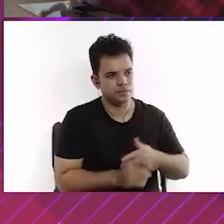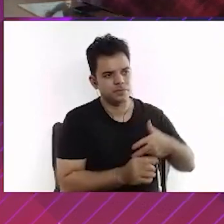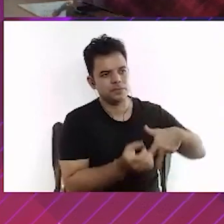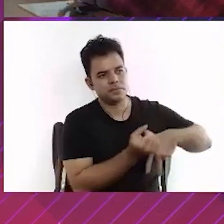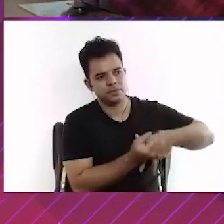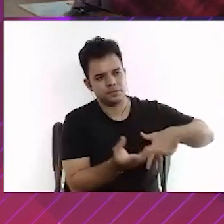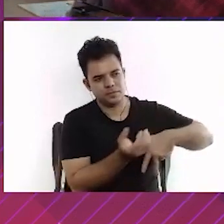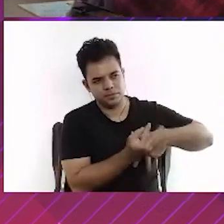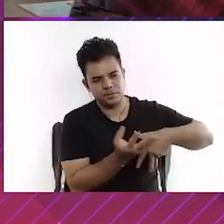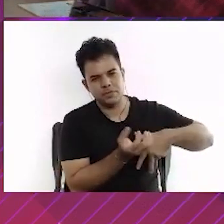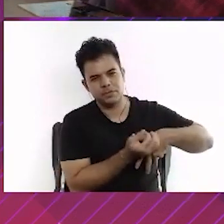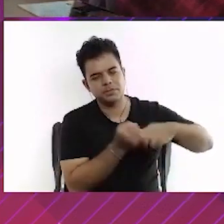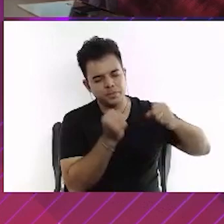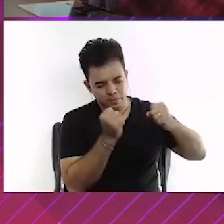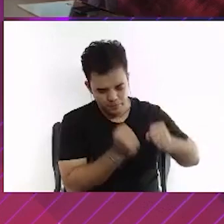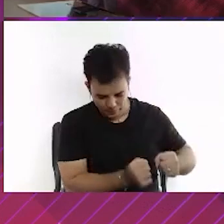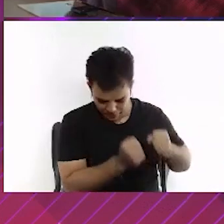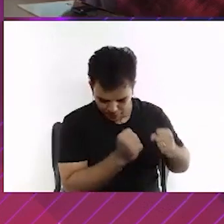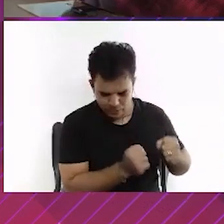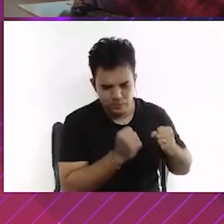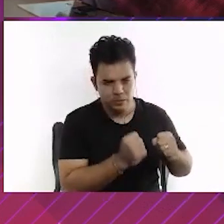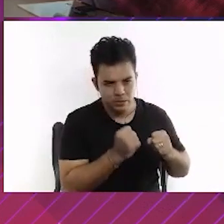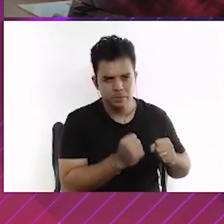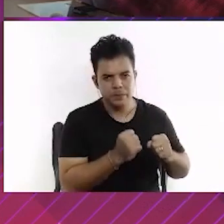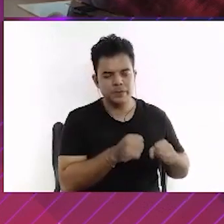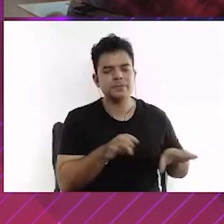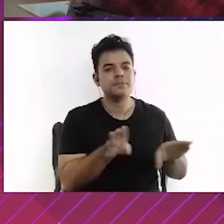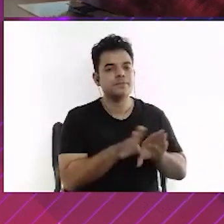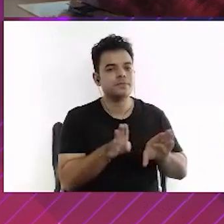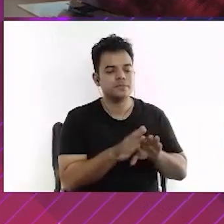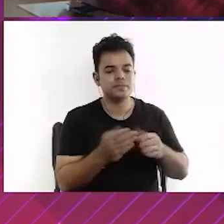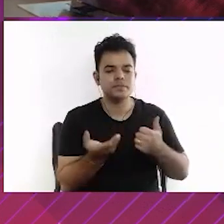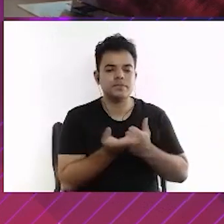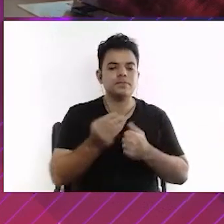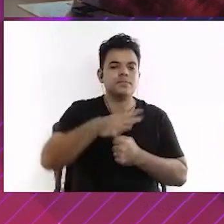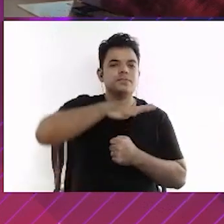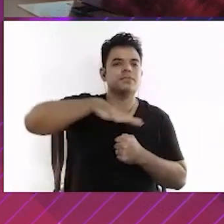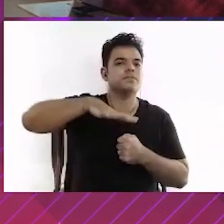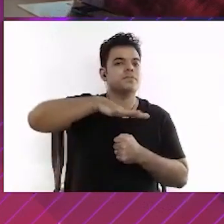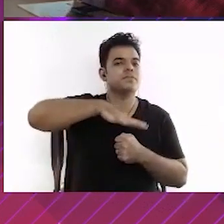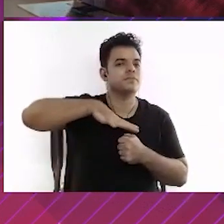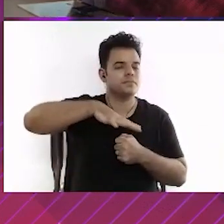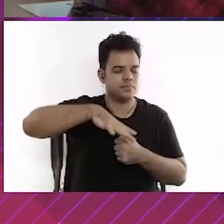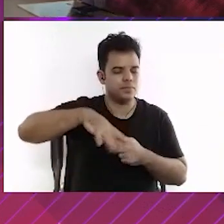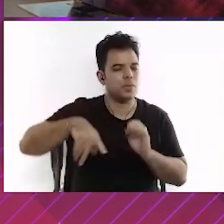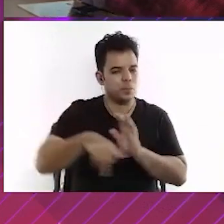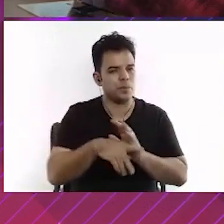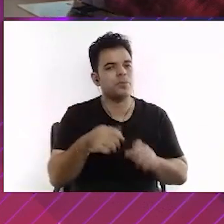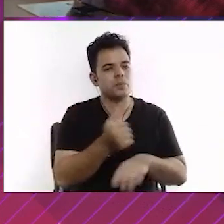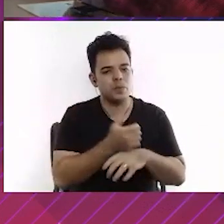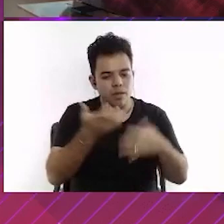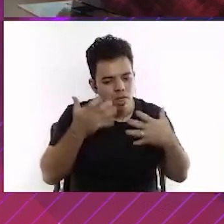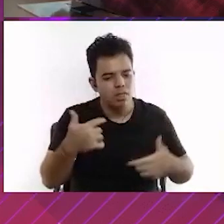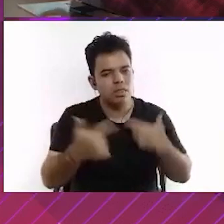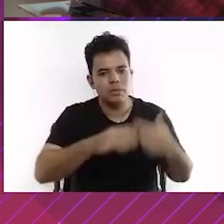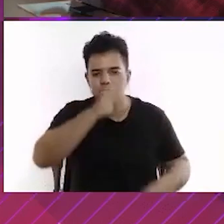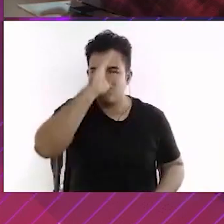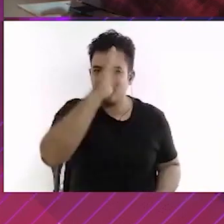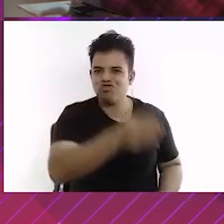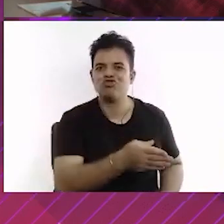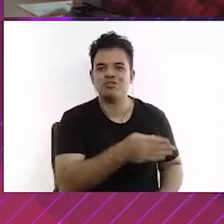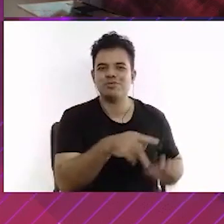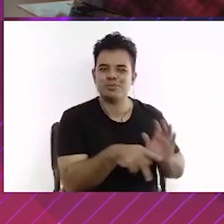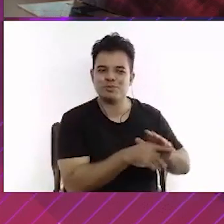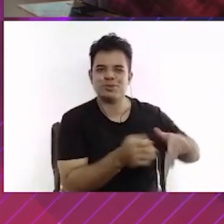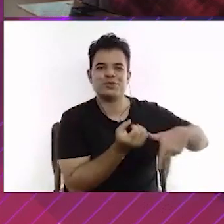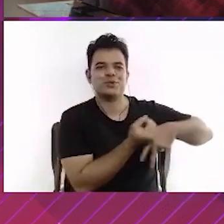estar fazendo essa condução. Além dos demais níveis, que são níveis mais avançados para profissionais que querem trabalhar diretamente com doação.